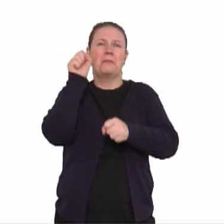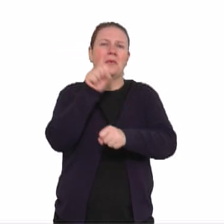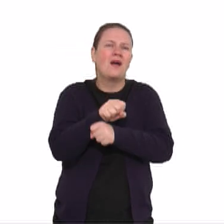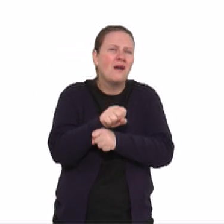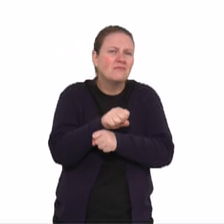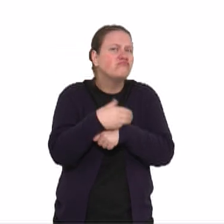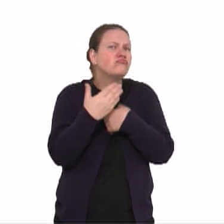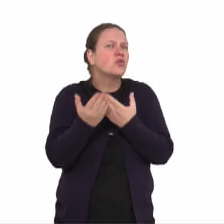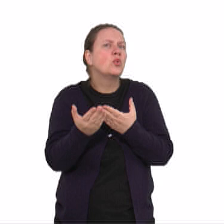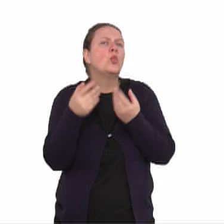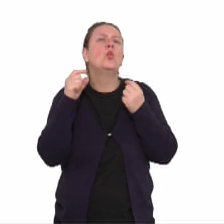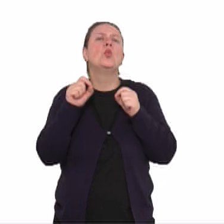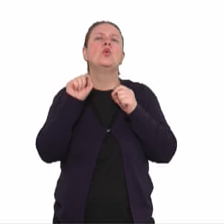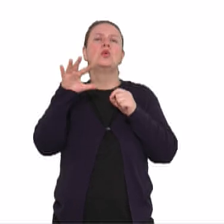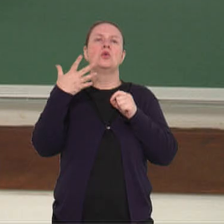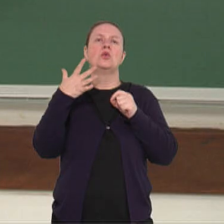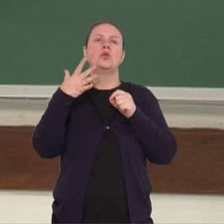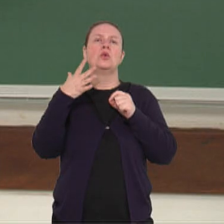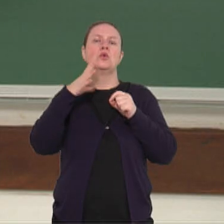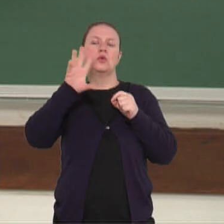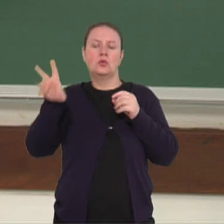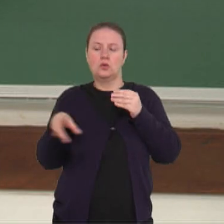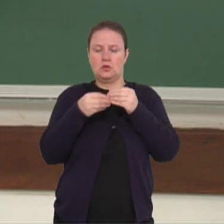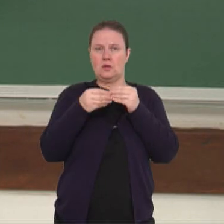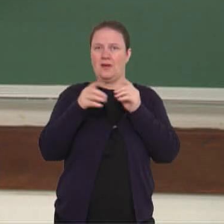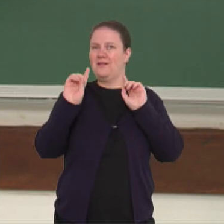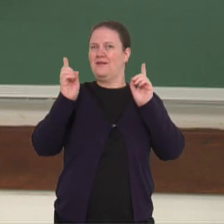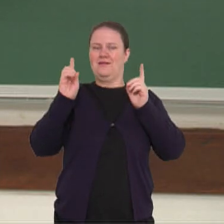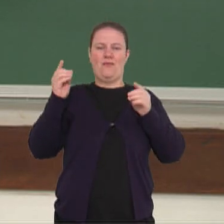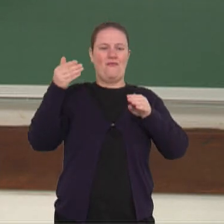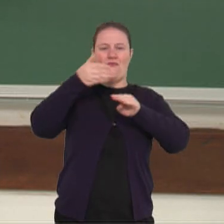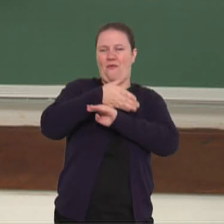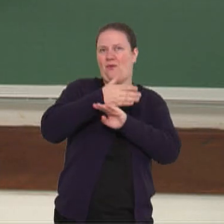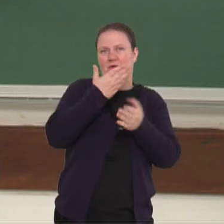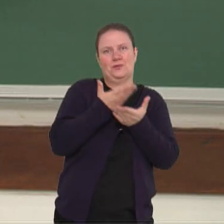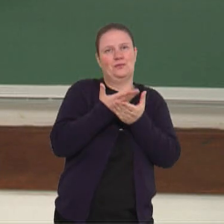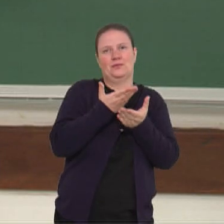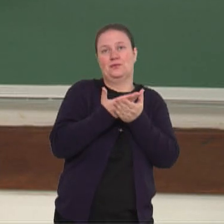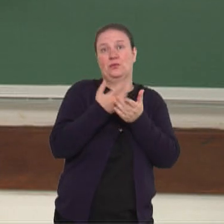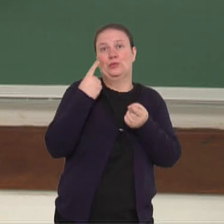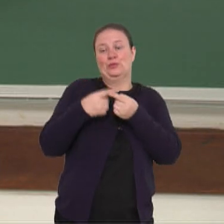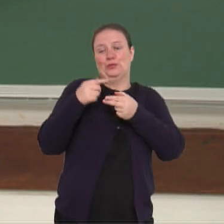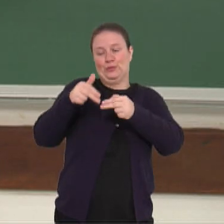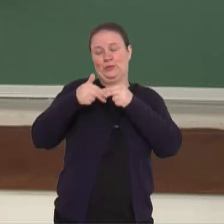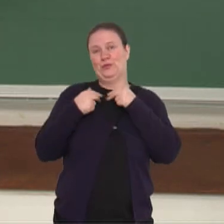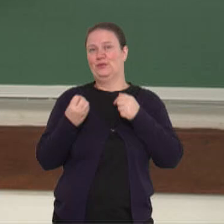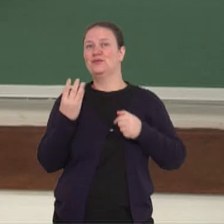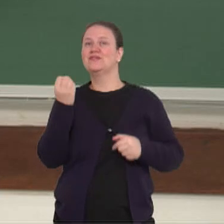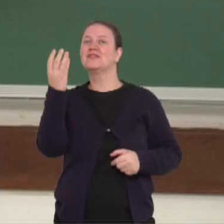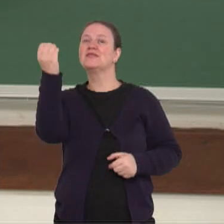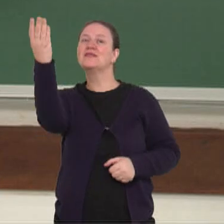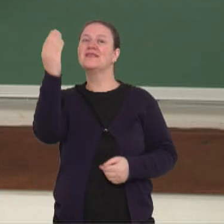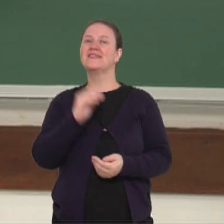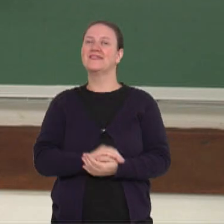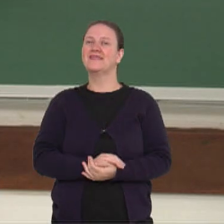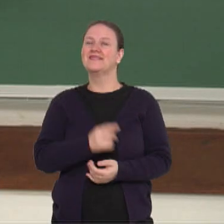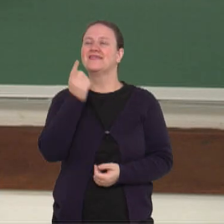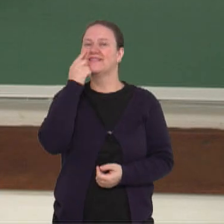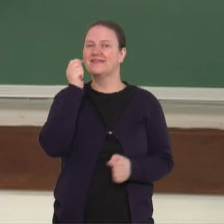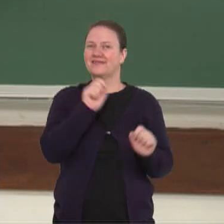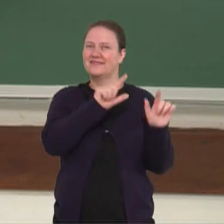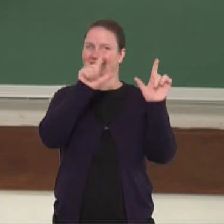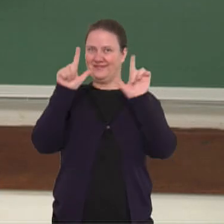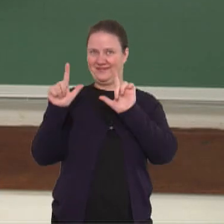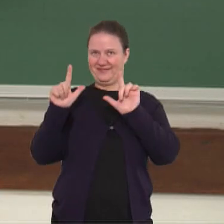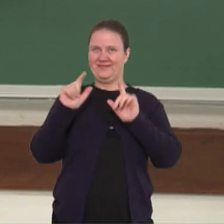melhor? Didn't come. Ela não foi para a aula, porque ela estava viajando. Vamos ver o próximo?